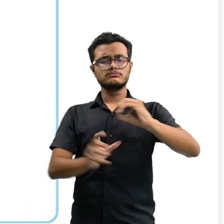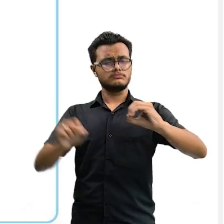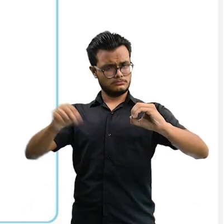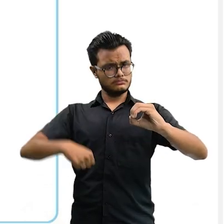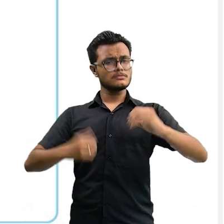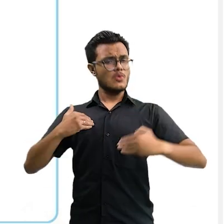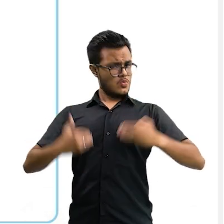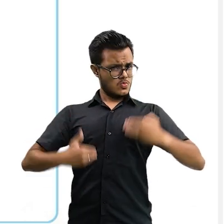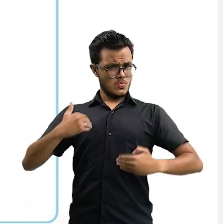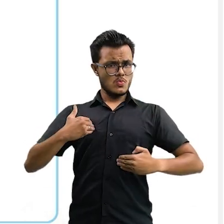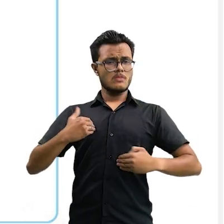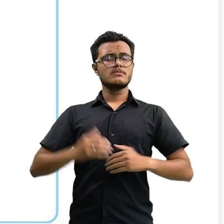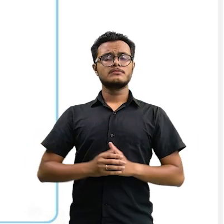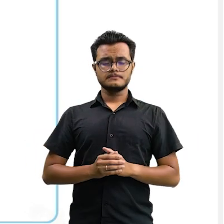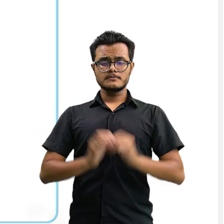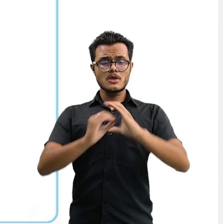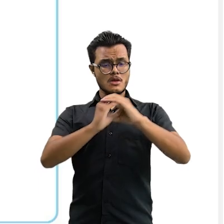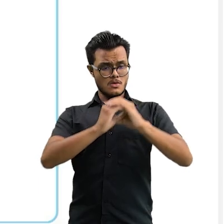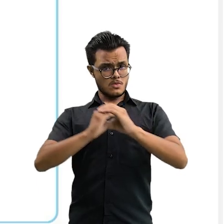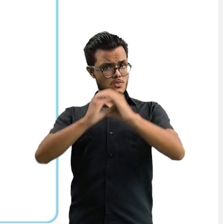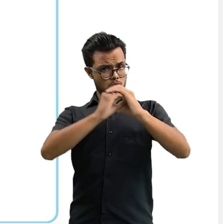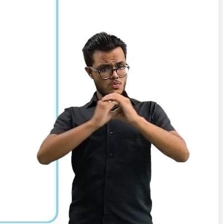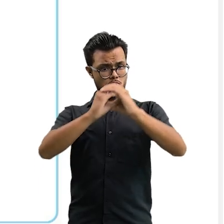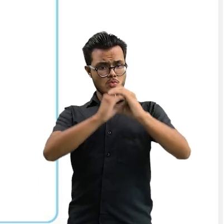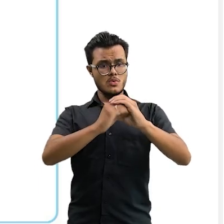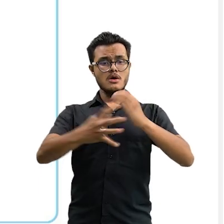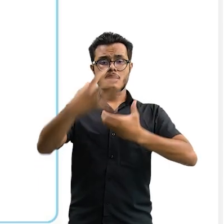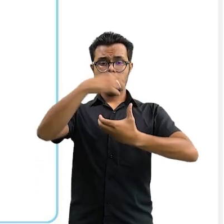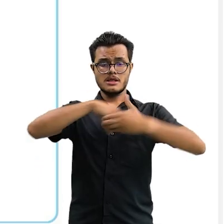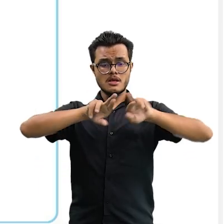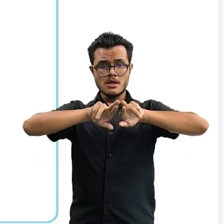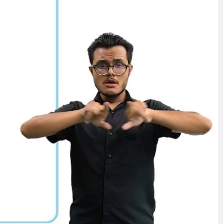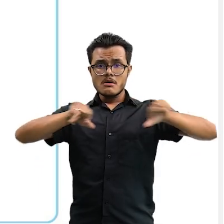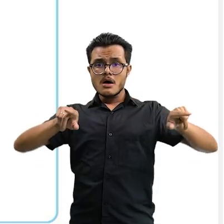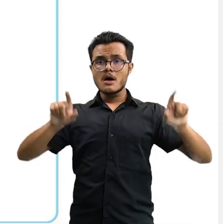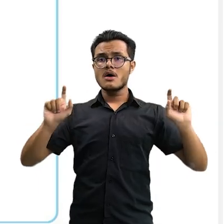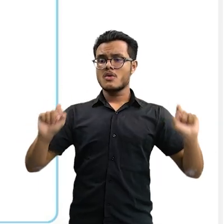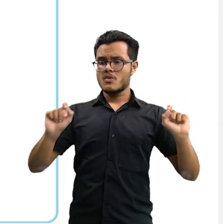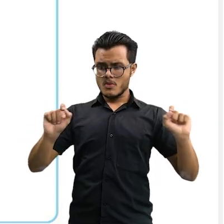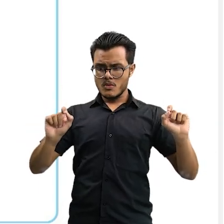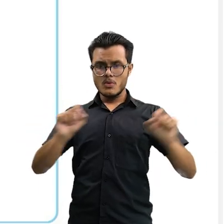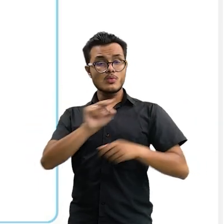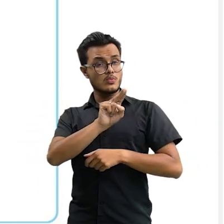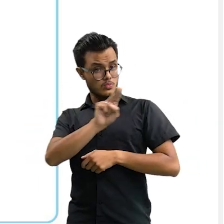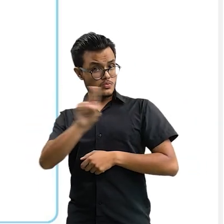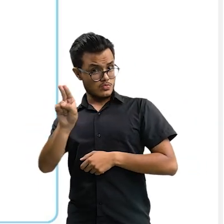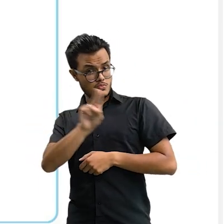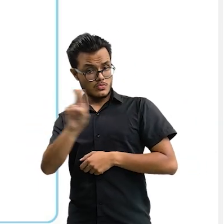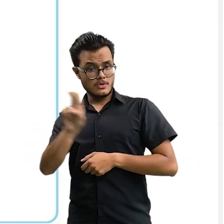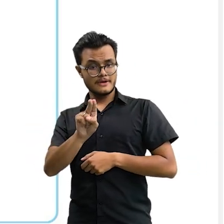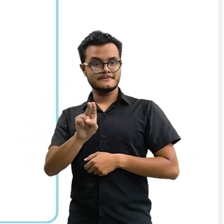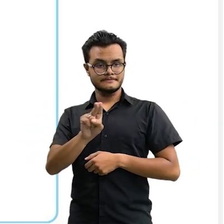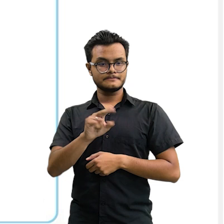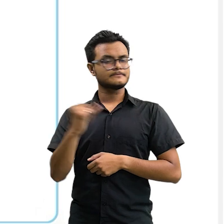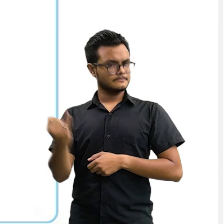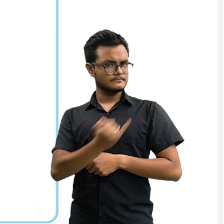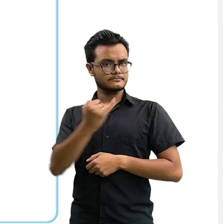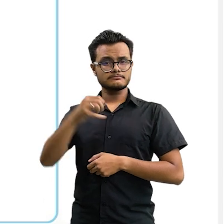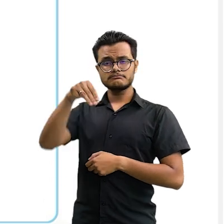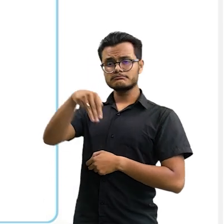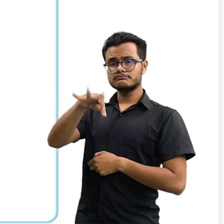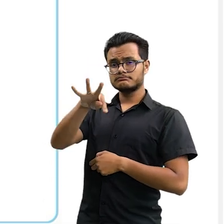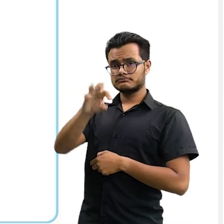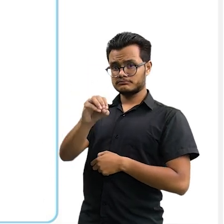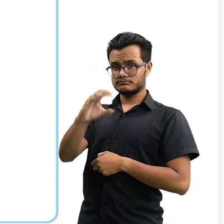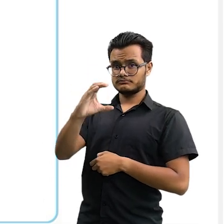o núcleo e uma grande quantidade também de uma organela, muita